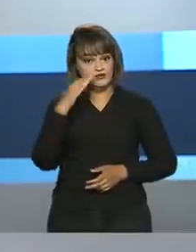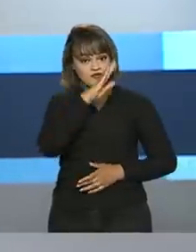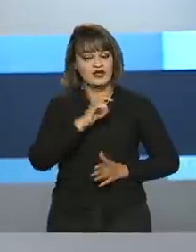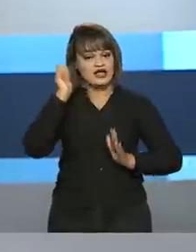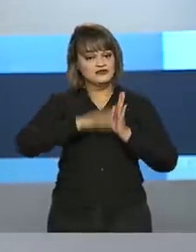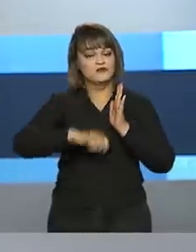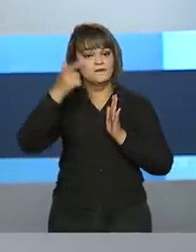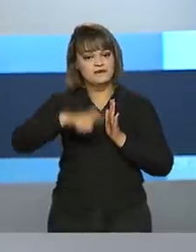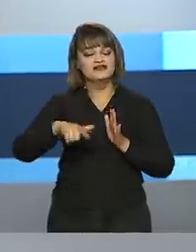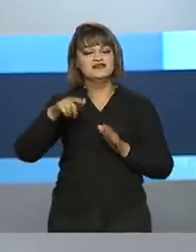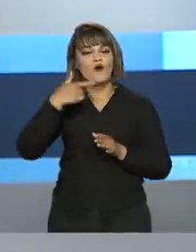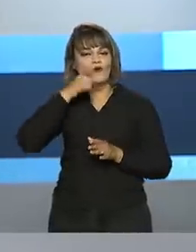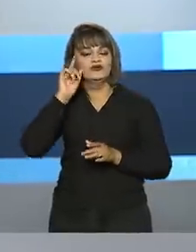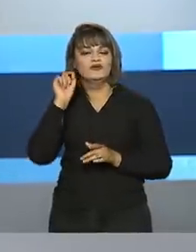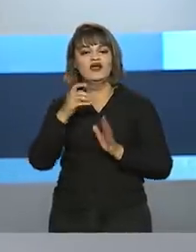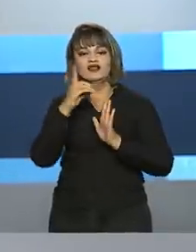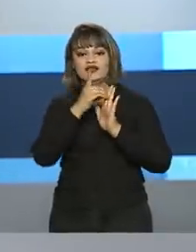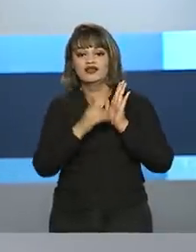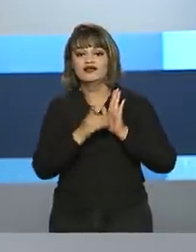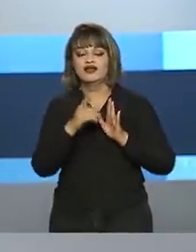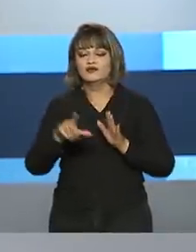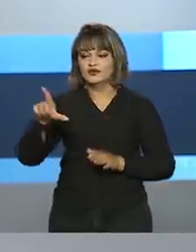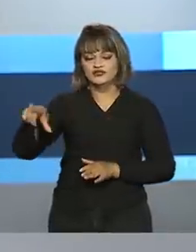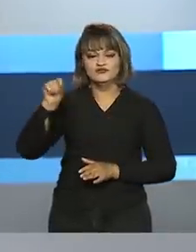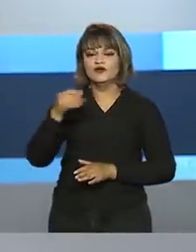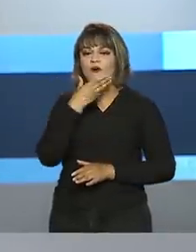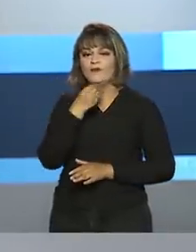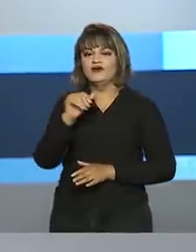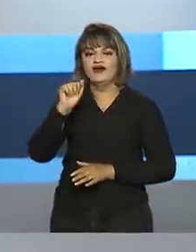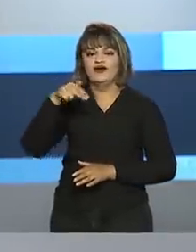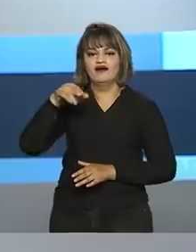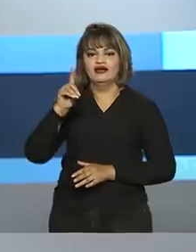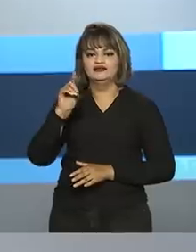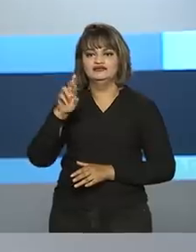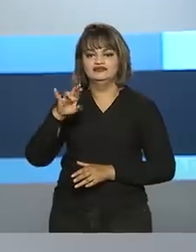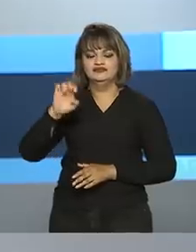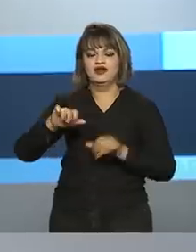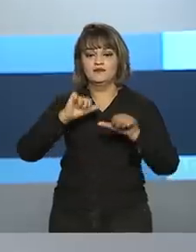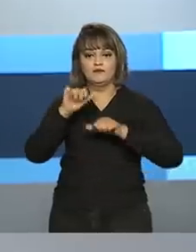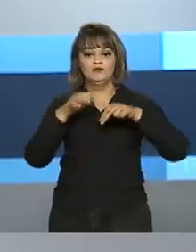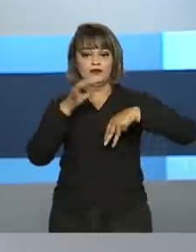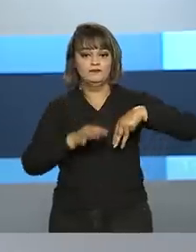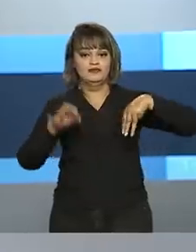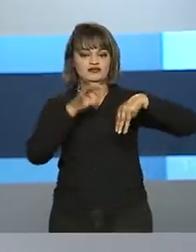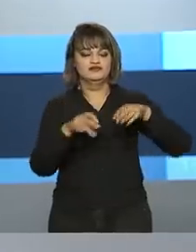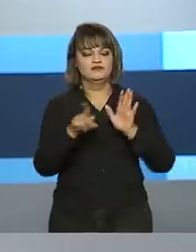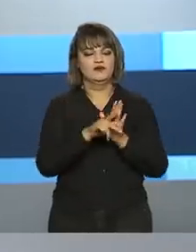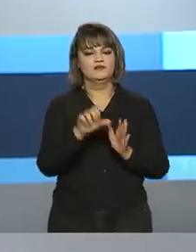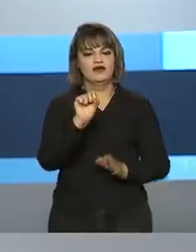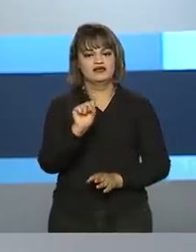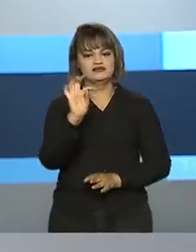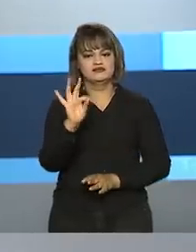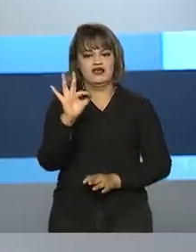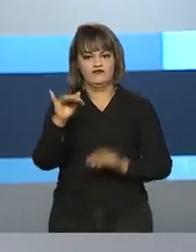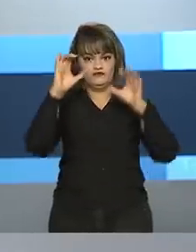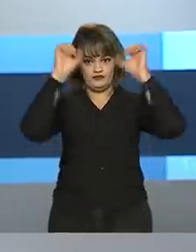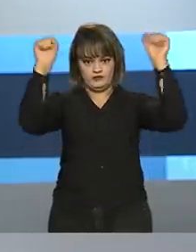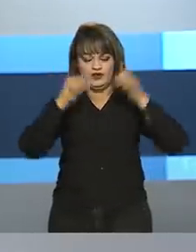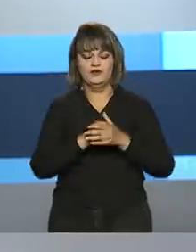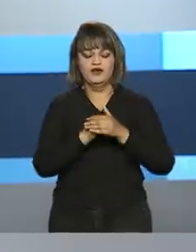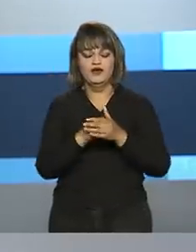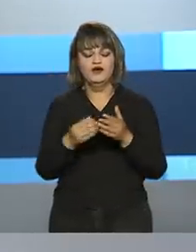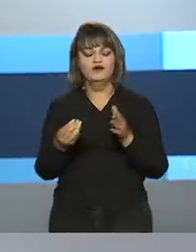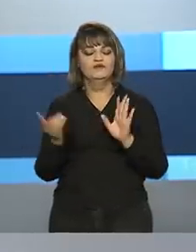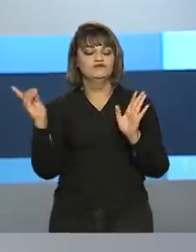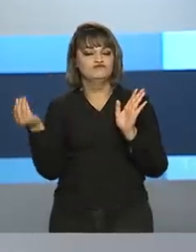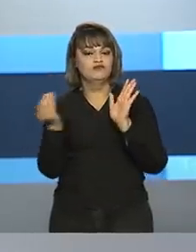assinou também nesta quinta-feira o Decreto que no meio André Mendonça para o Supremo Tribunal Federal a nomeação foi publicada em